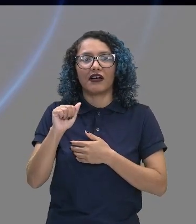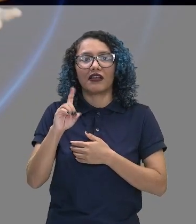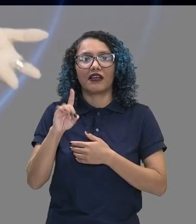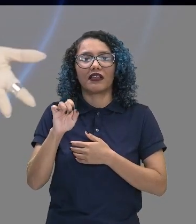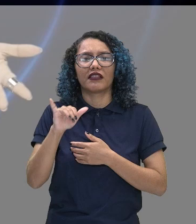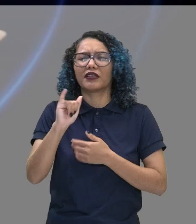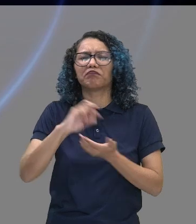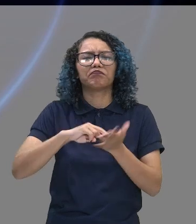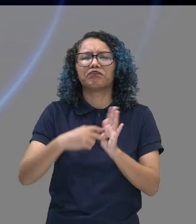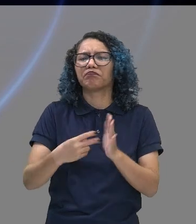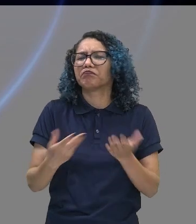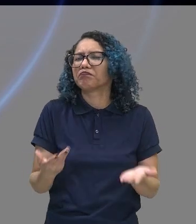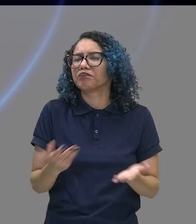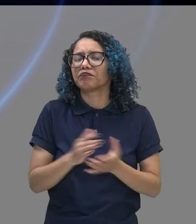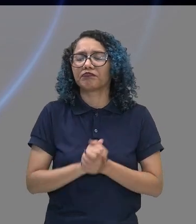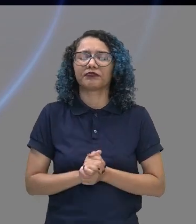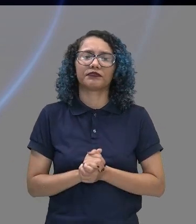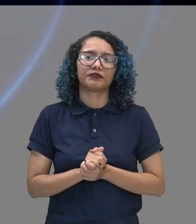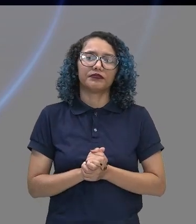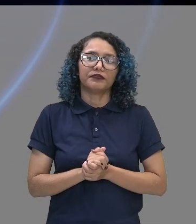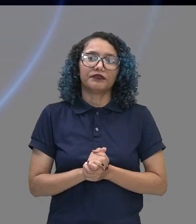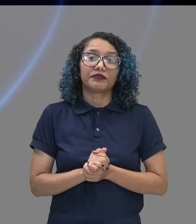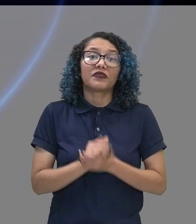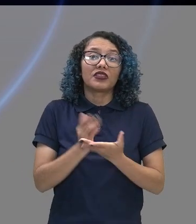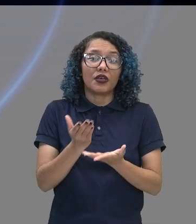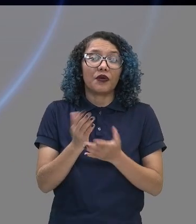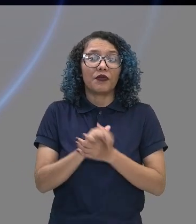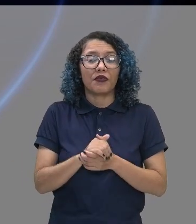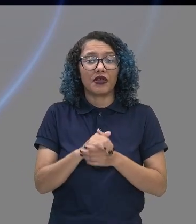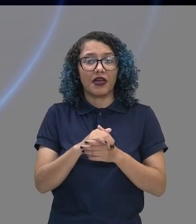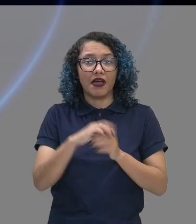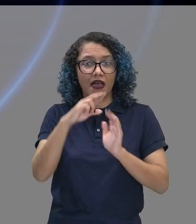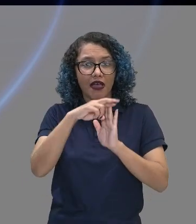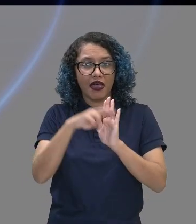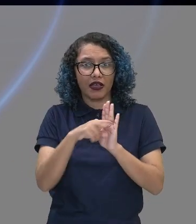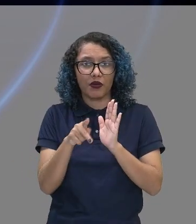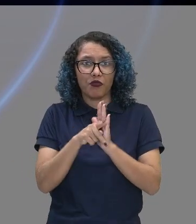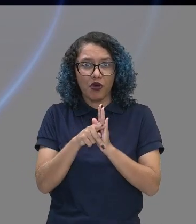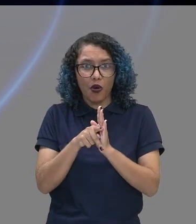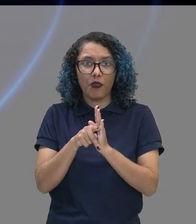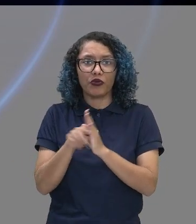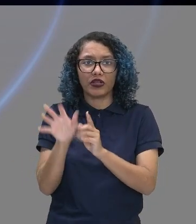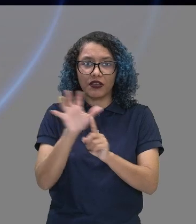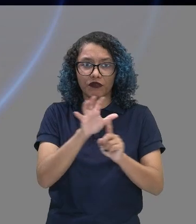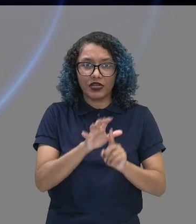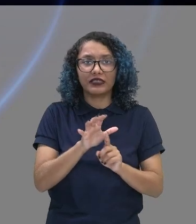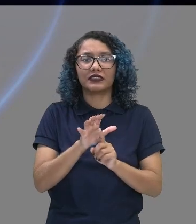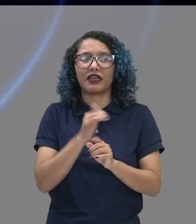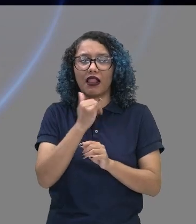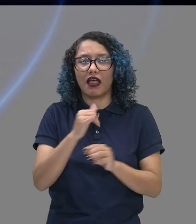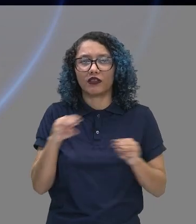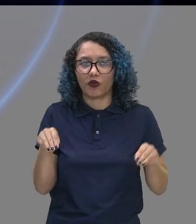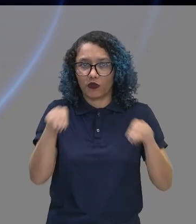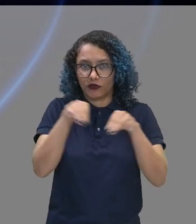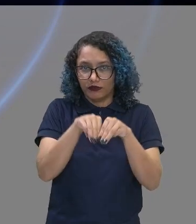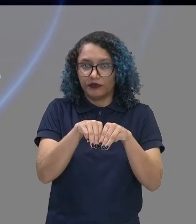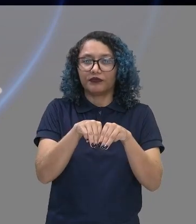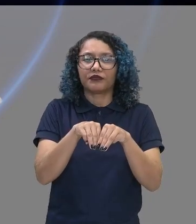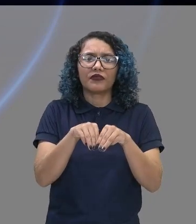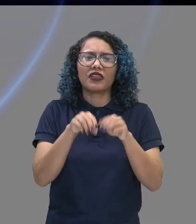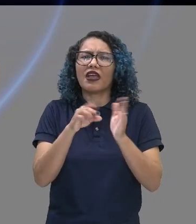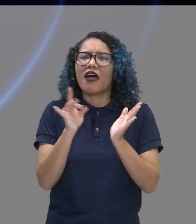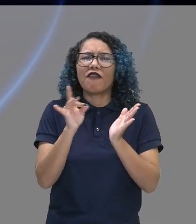Faraday? Ela é conhecida como a Lei da Indução Eletromagnética e ela afirma que